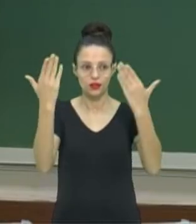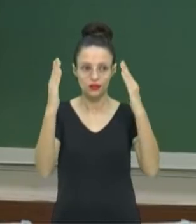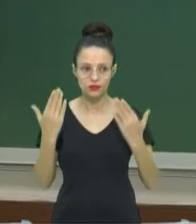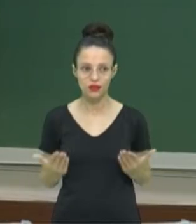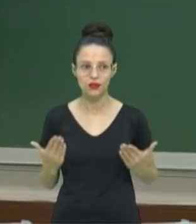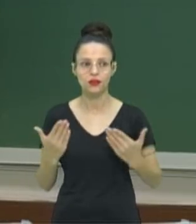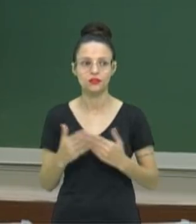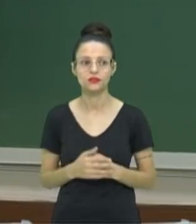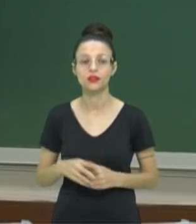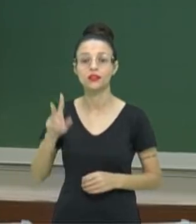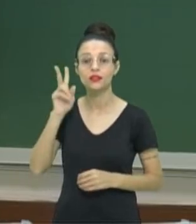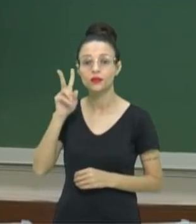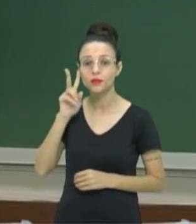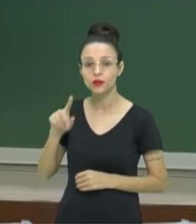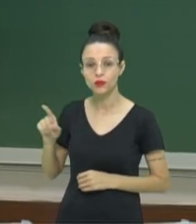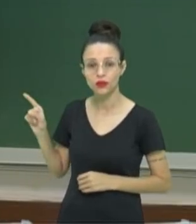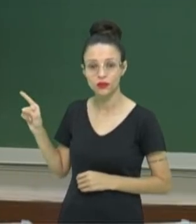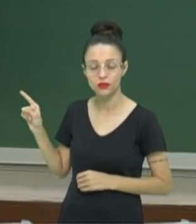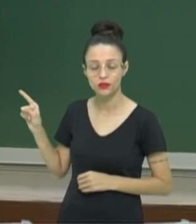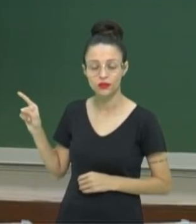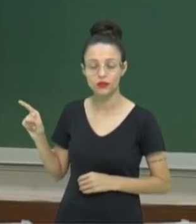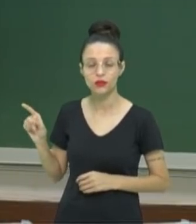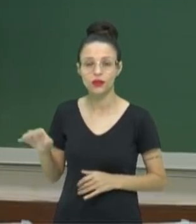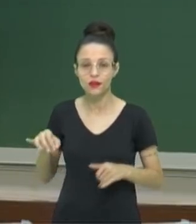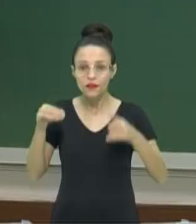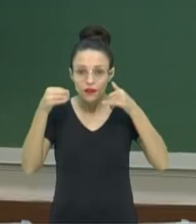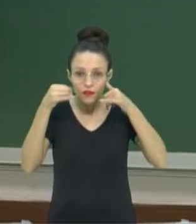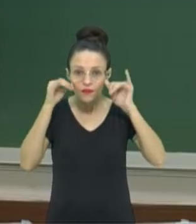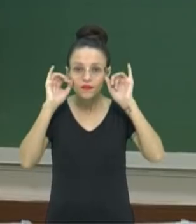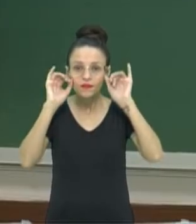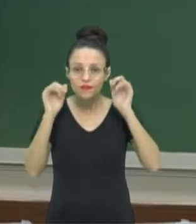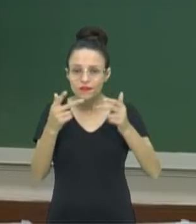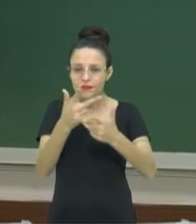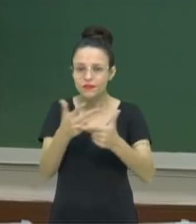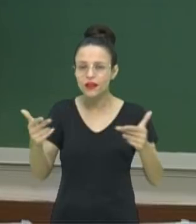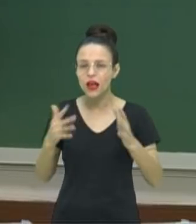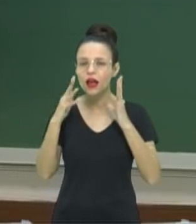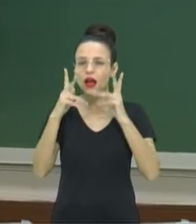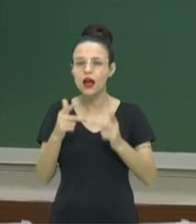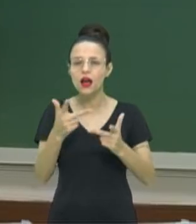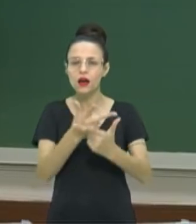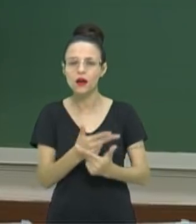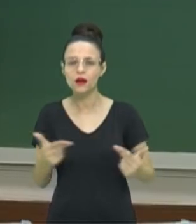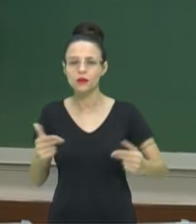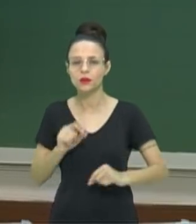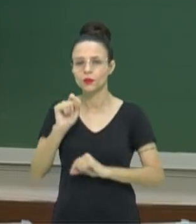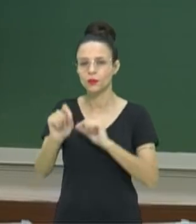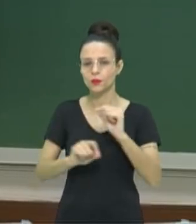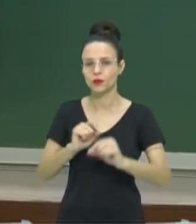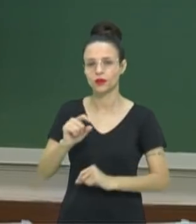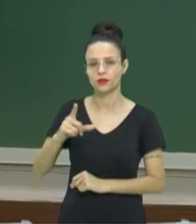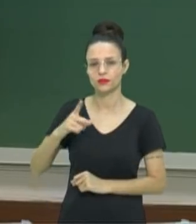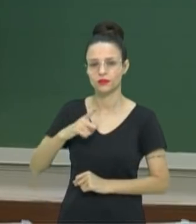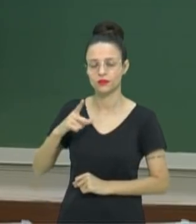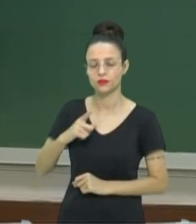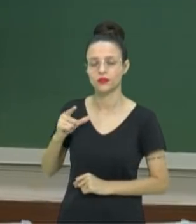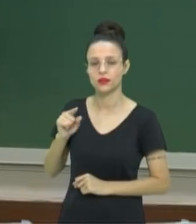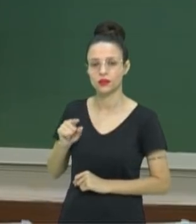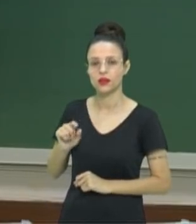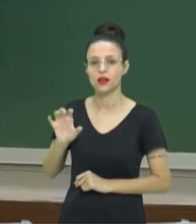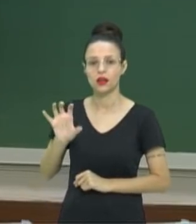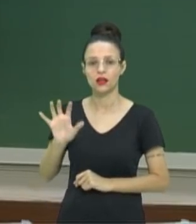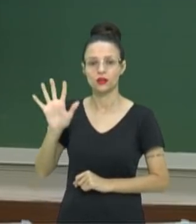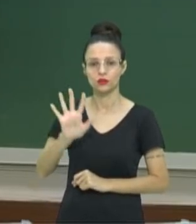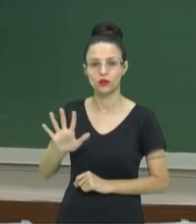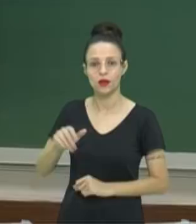fizessem análise, relembrando ali na criação de bovinos nós vamos ter a participação ali das regiões. Então